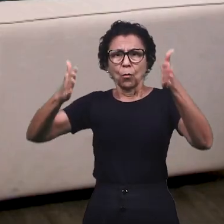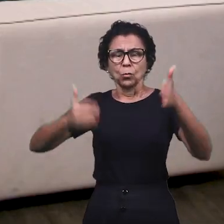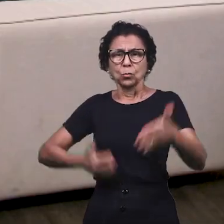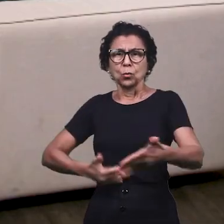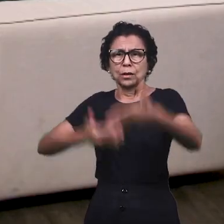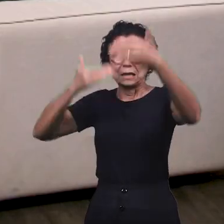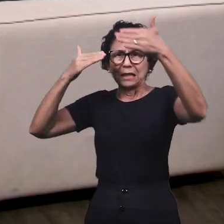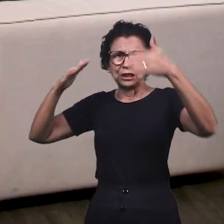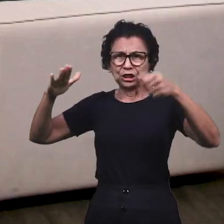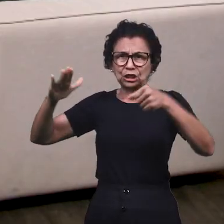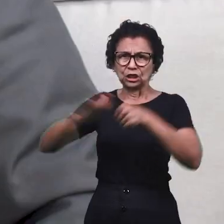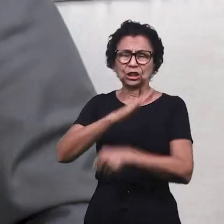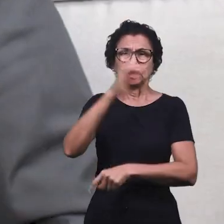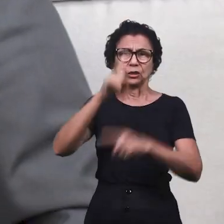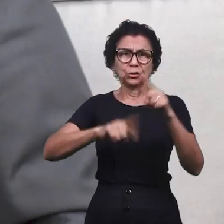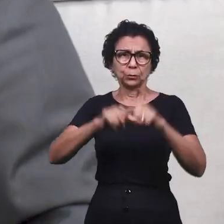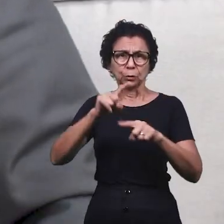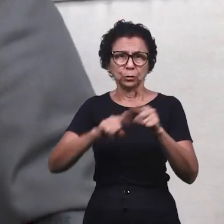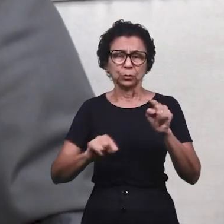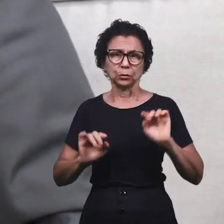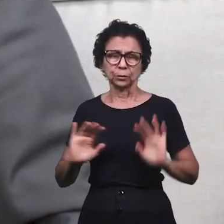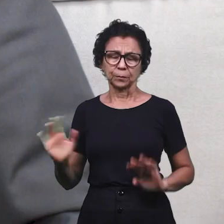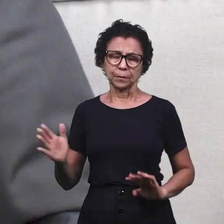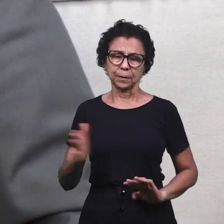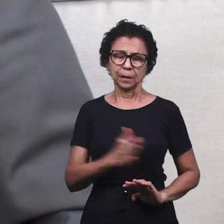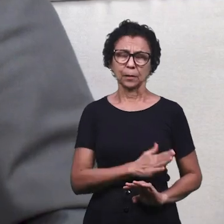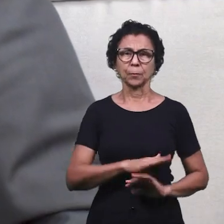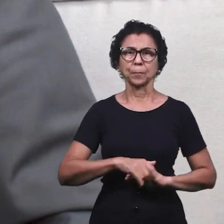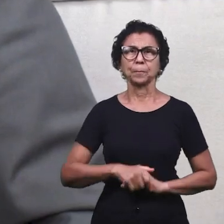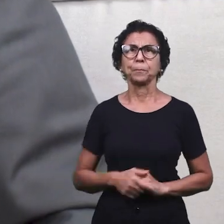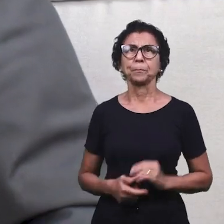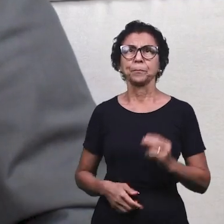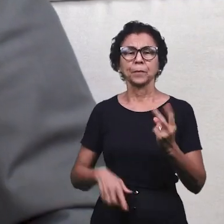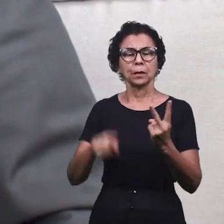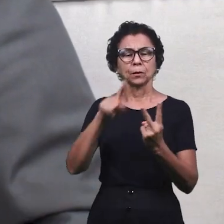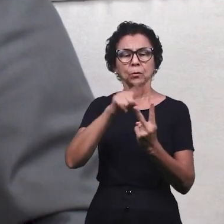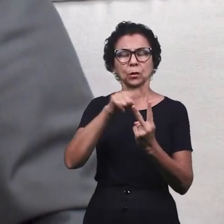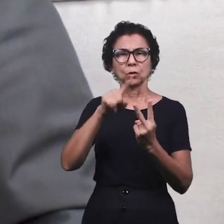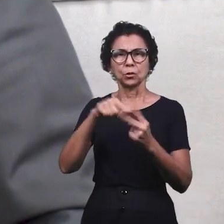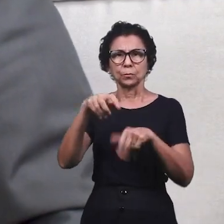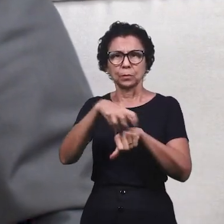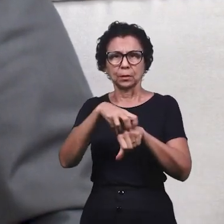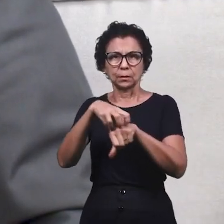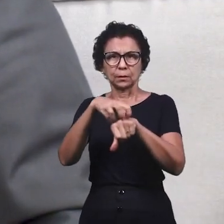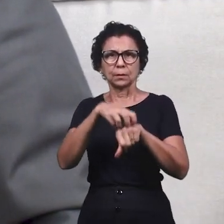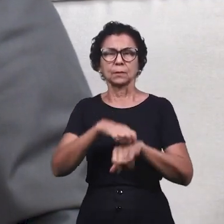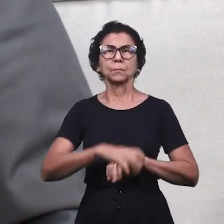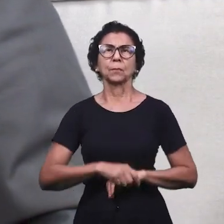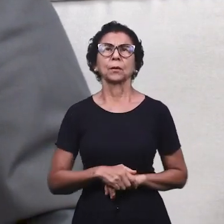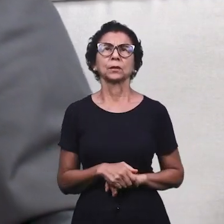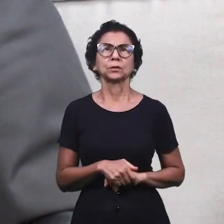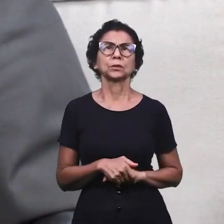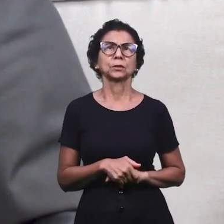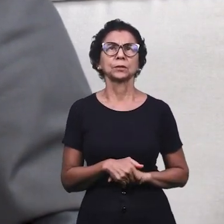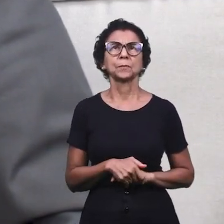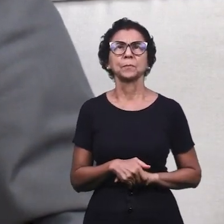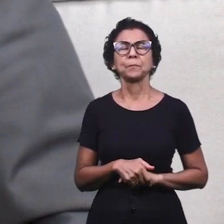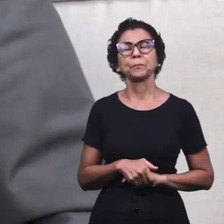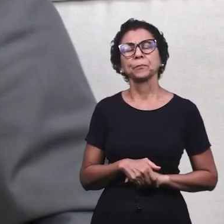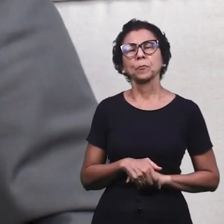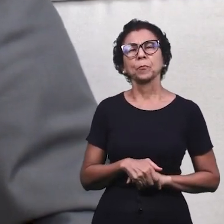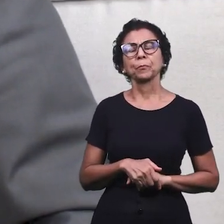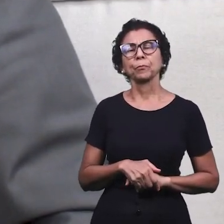Hoje no comércio exterior há basicamente 2 tipos de frete. No marítimo, né? Que é o LCL e o FCL.